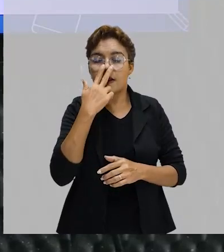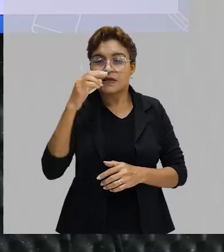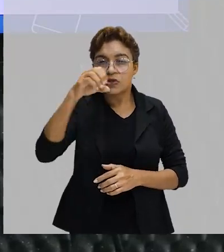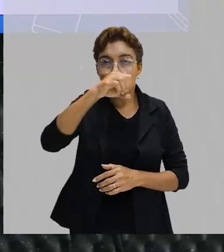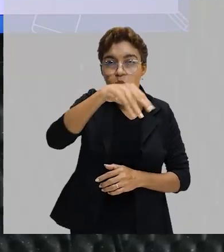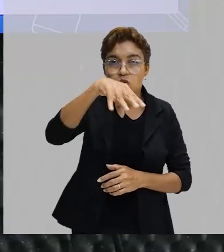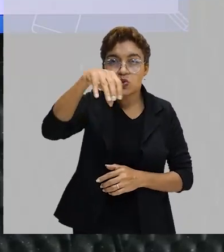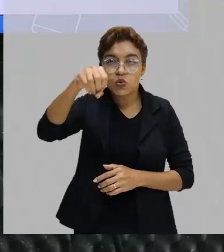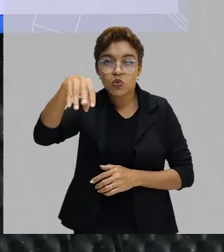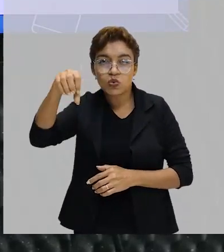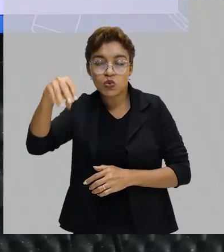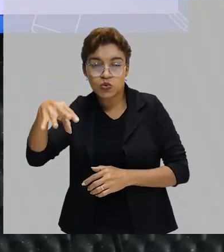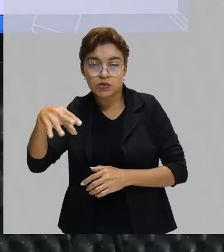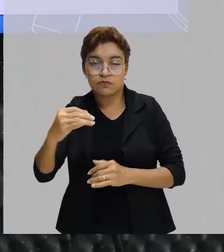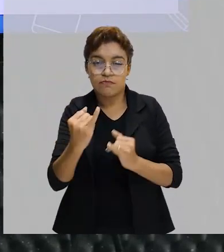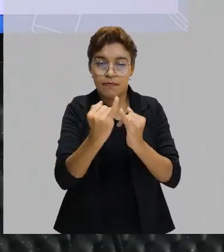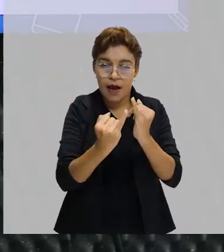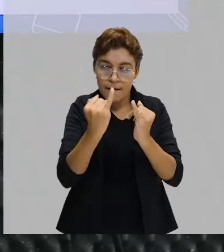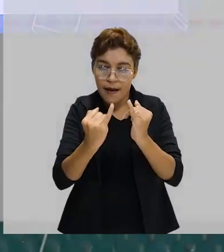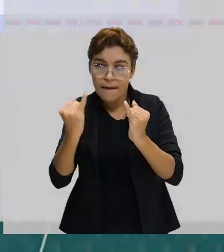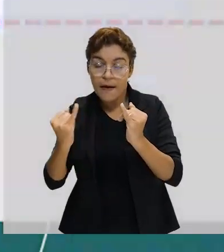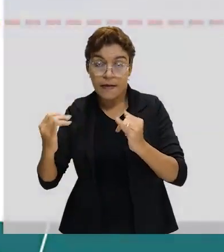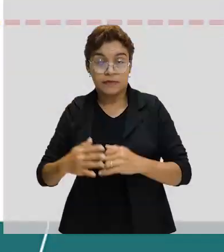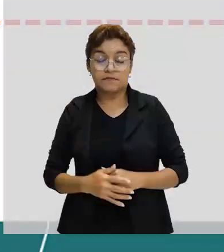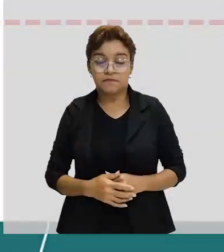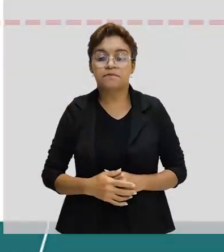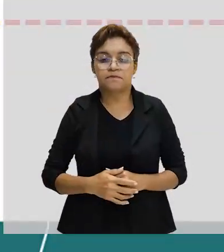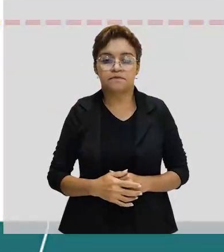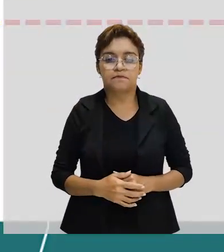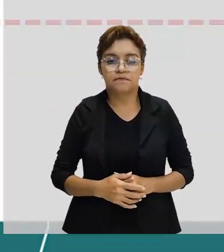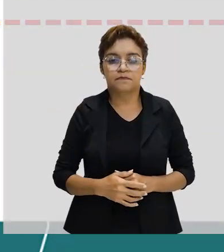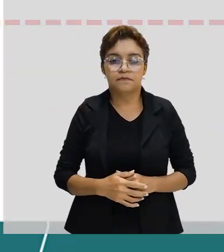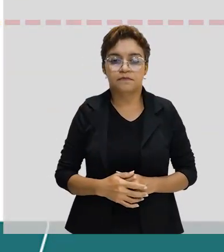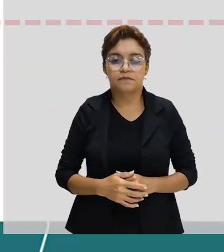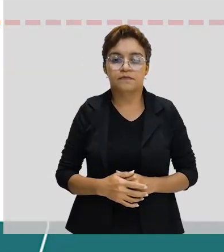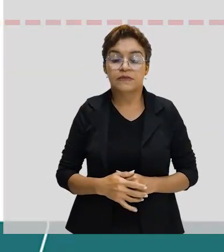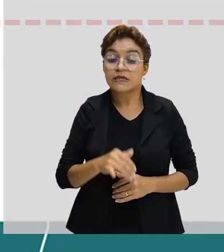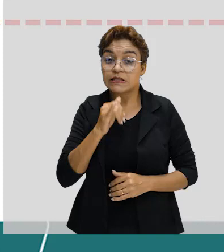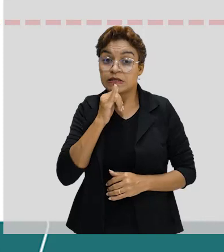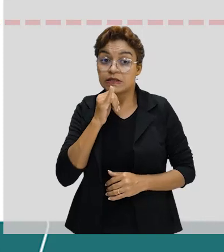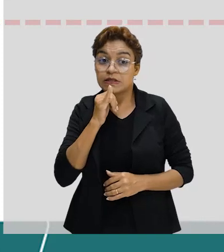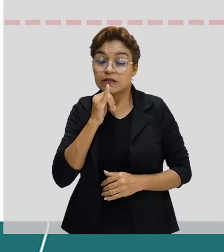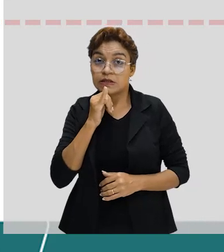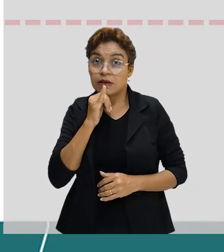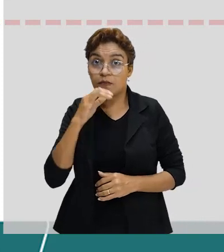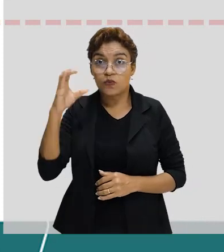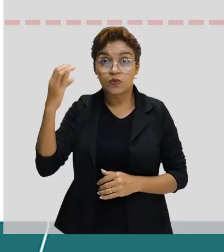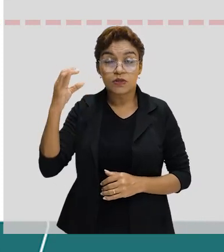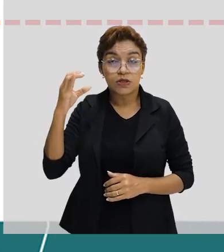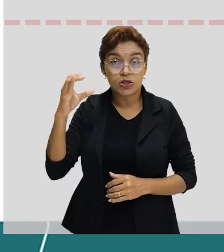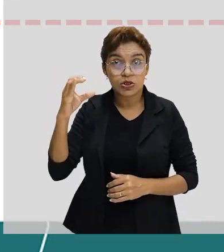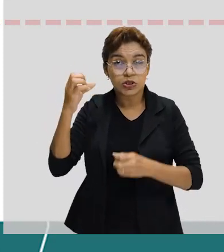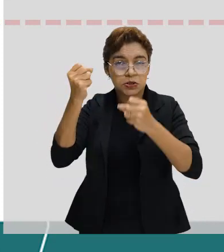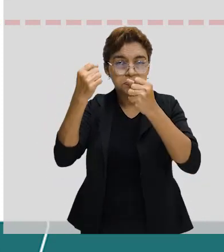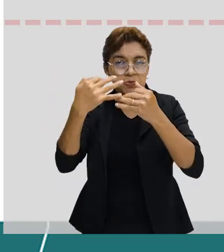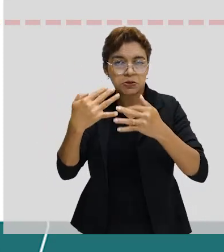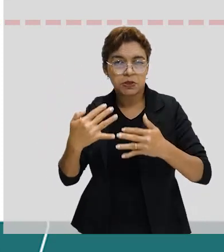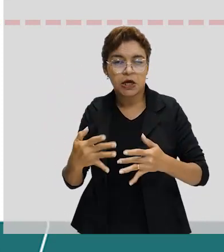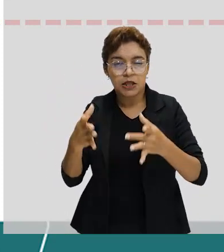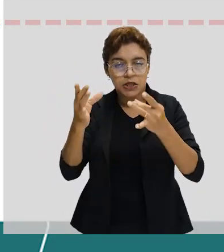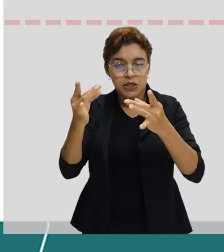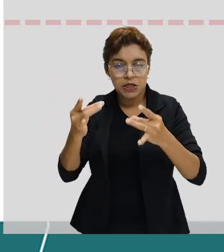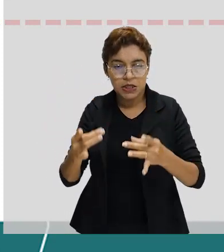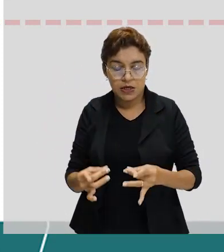bem, turminha? E aqui foi algo que chamou a atenção dos cientistas. Com esse tipo